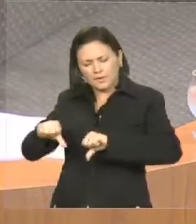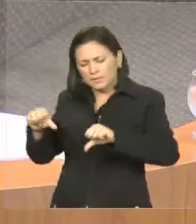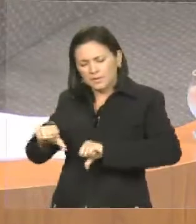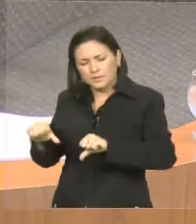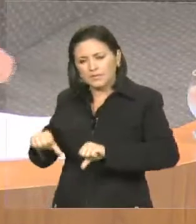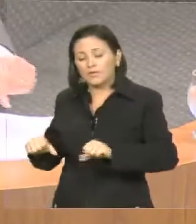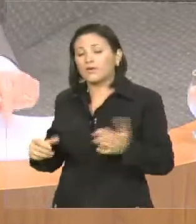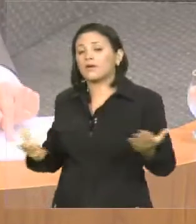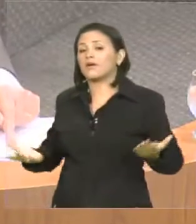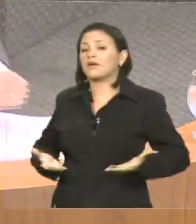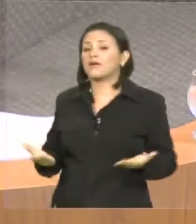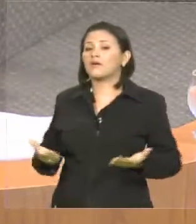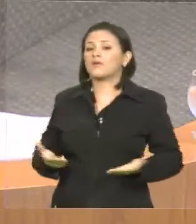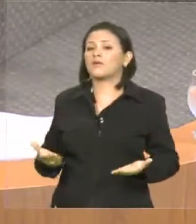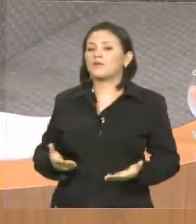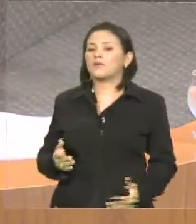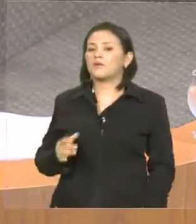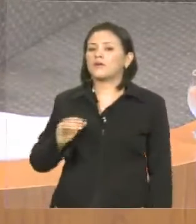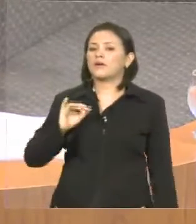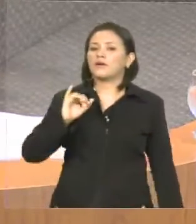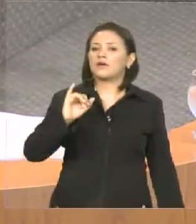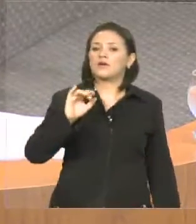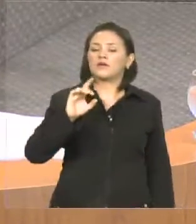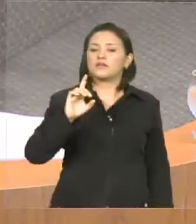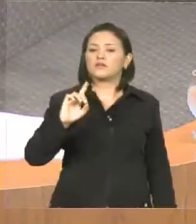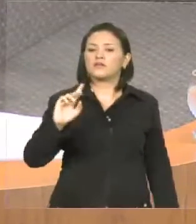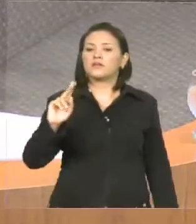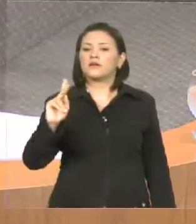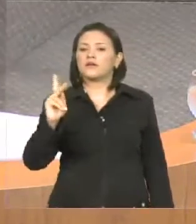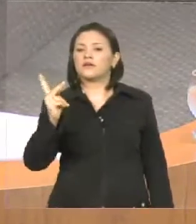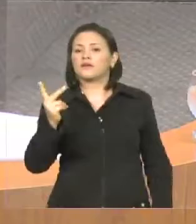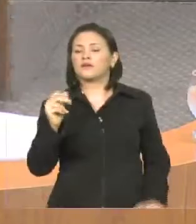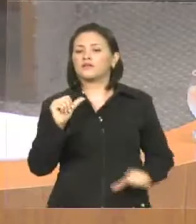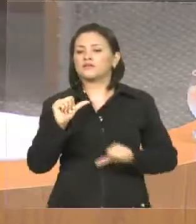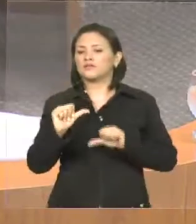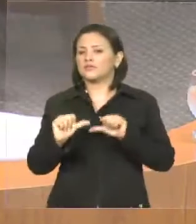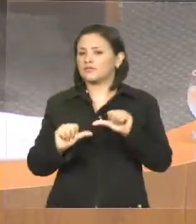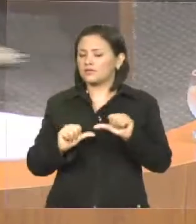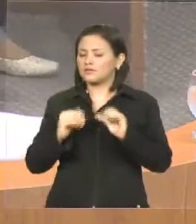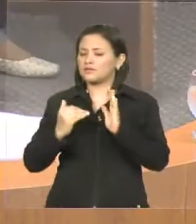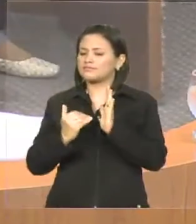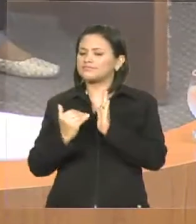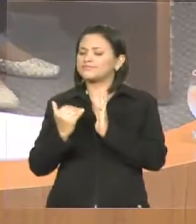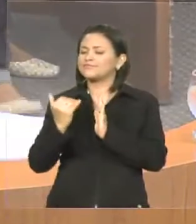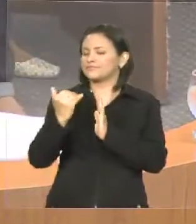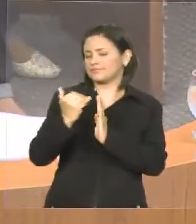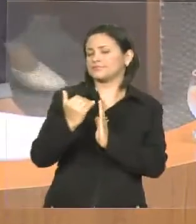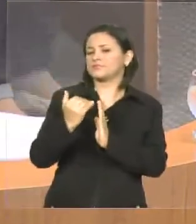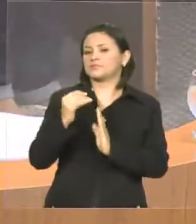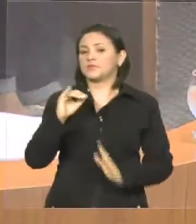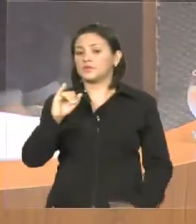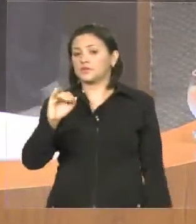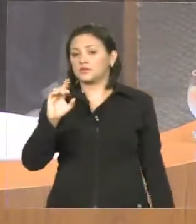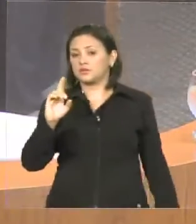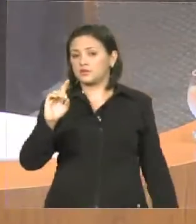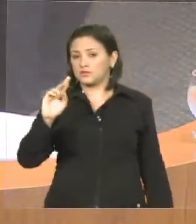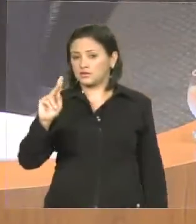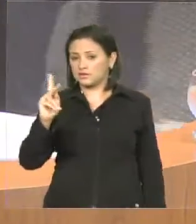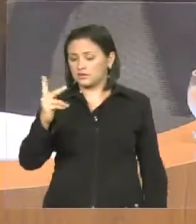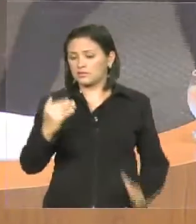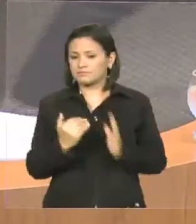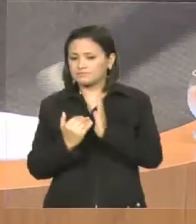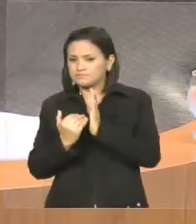do período de 2011 a 2014, onde o IDH do nosso estado, nesse período,